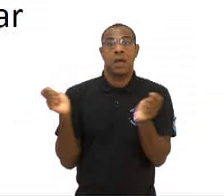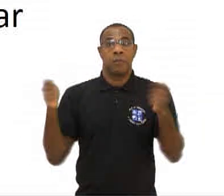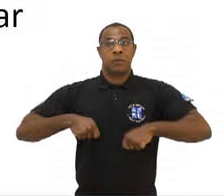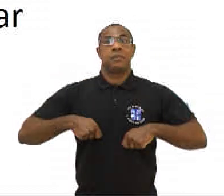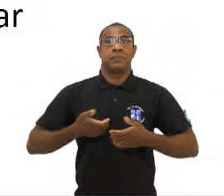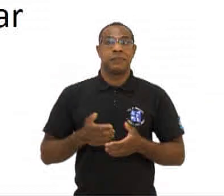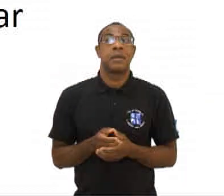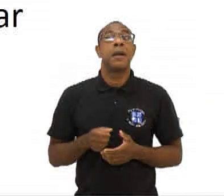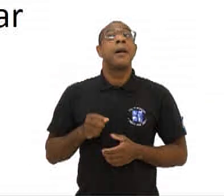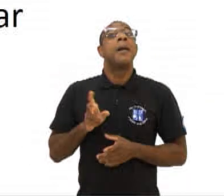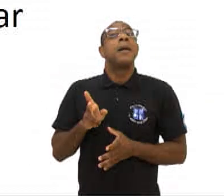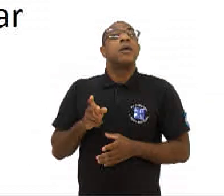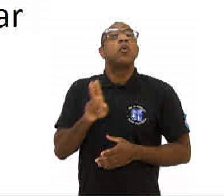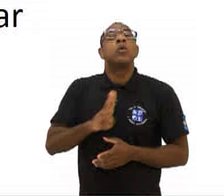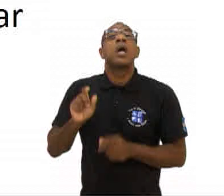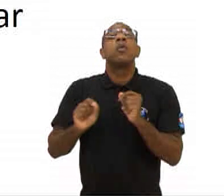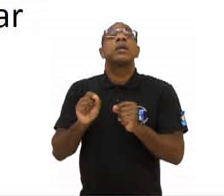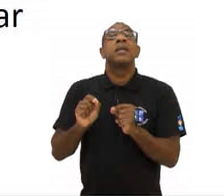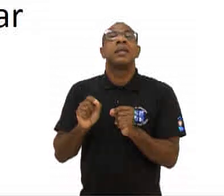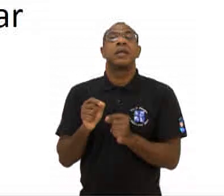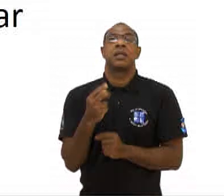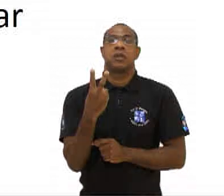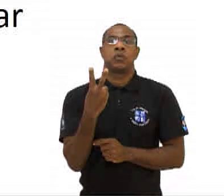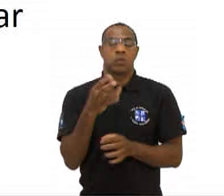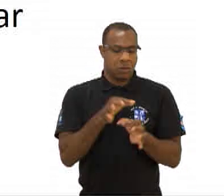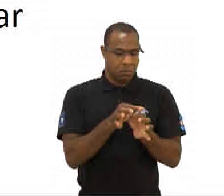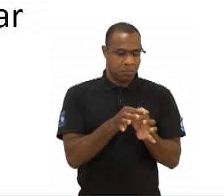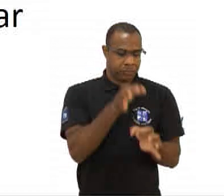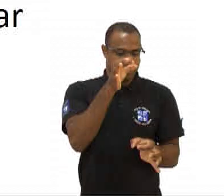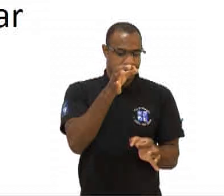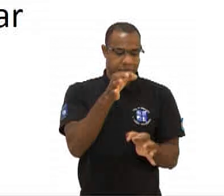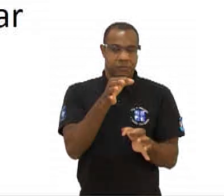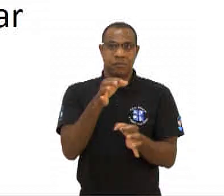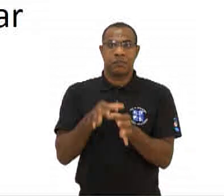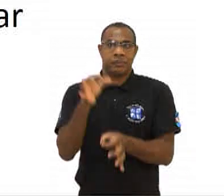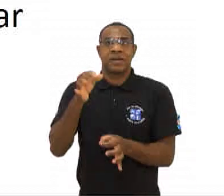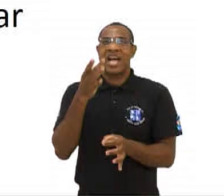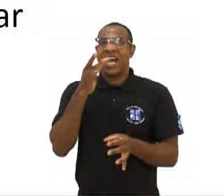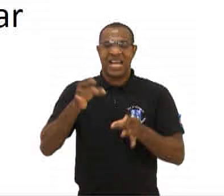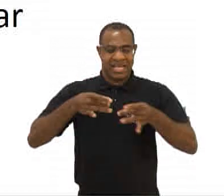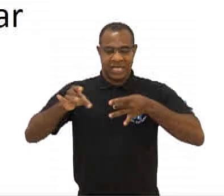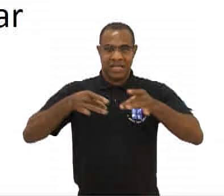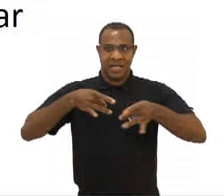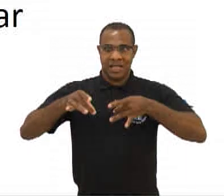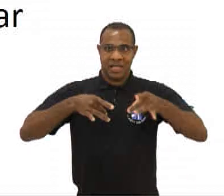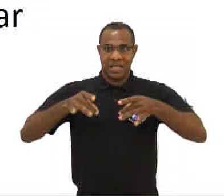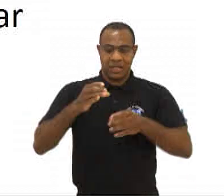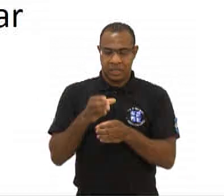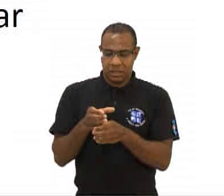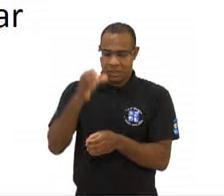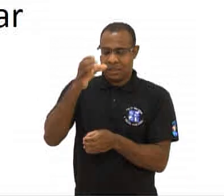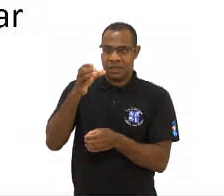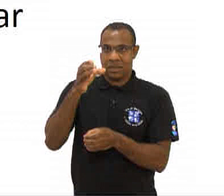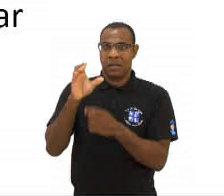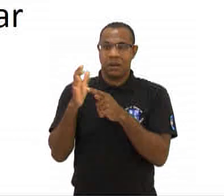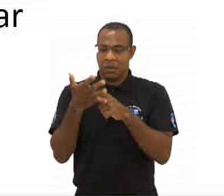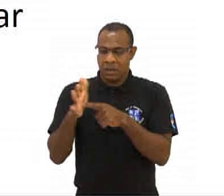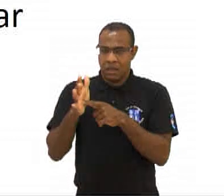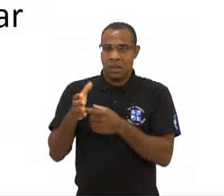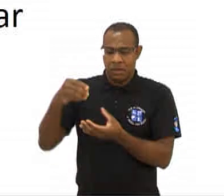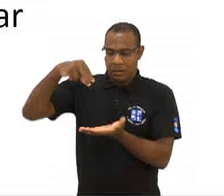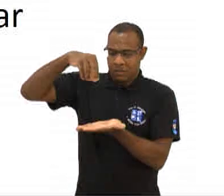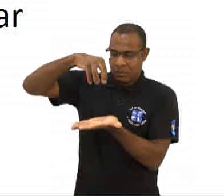Para isso, usaram dois pequenos carros de plástico, A e B, instalados sobre essas pequenas ventoinhas e